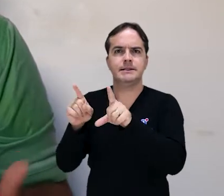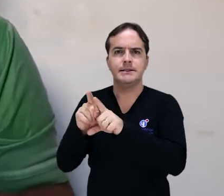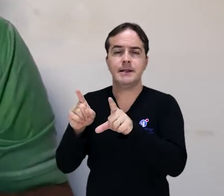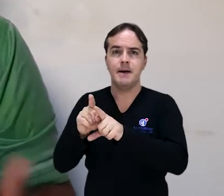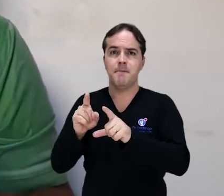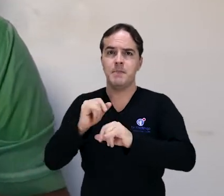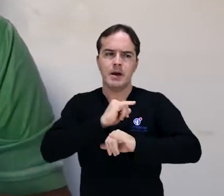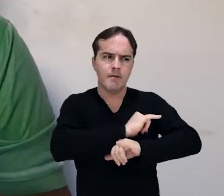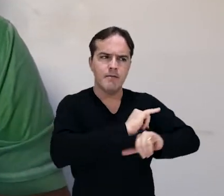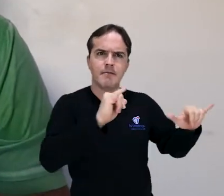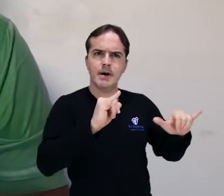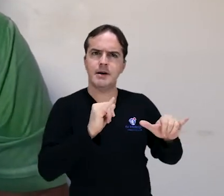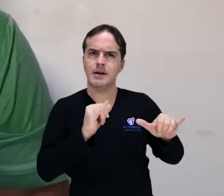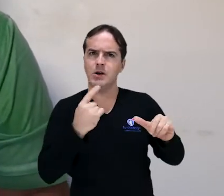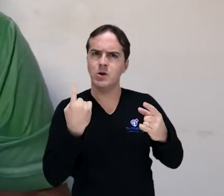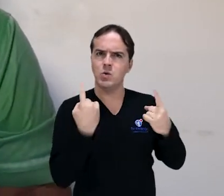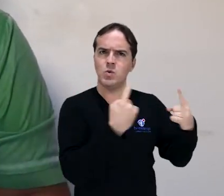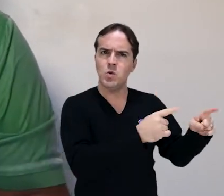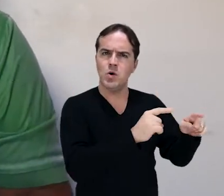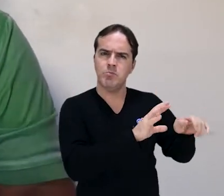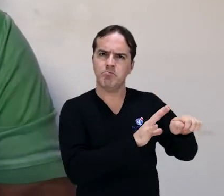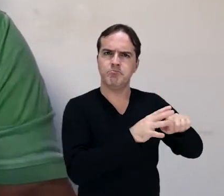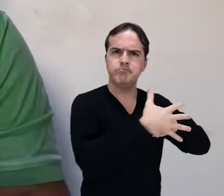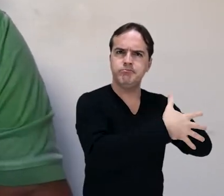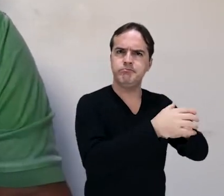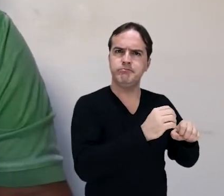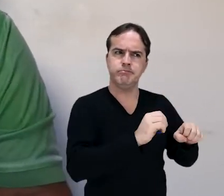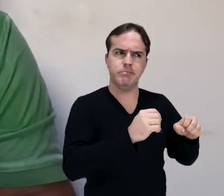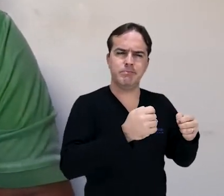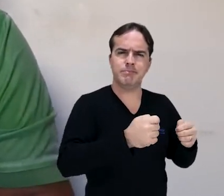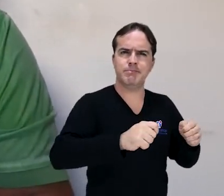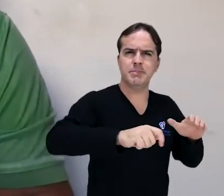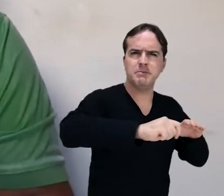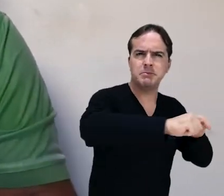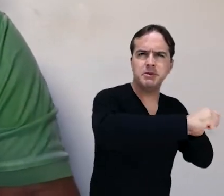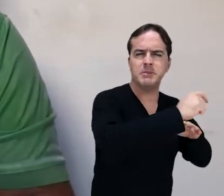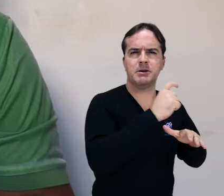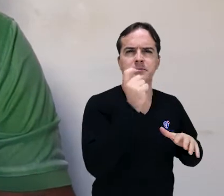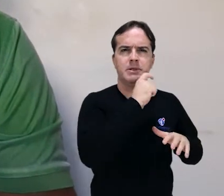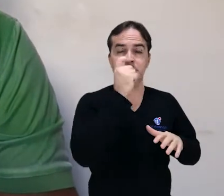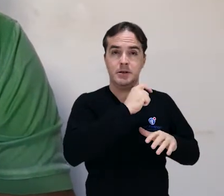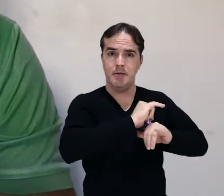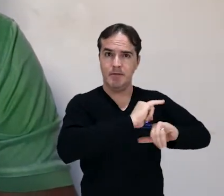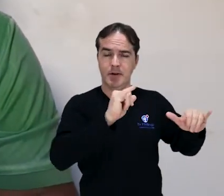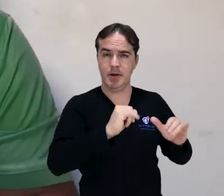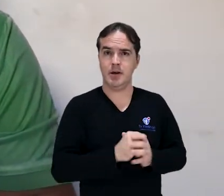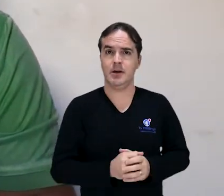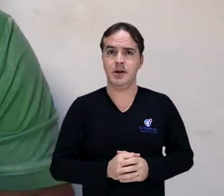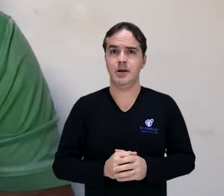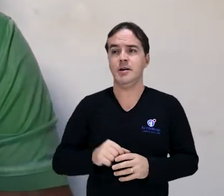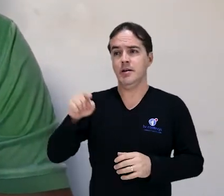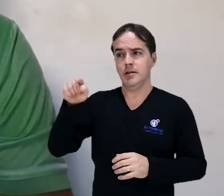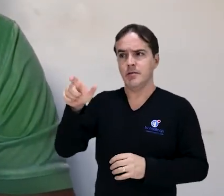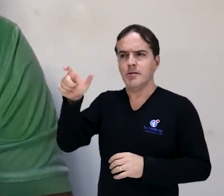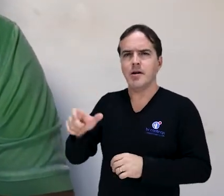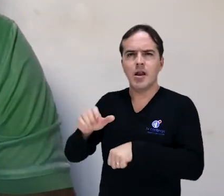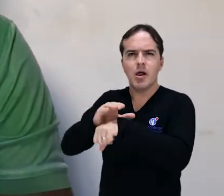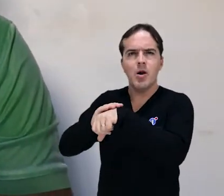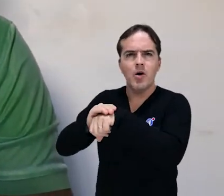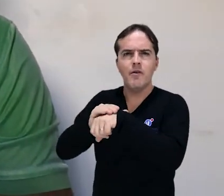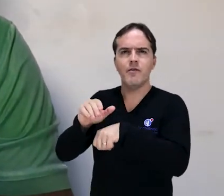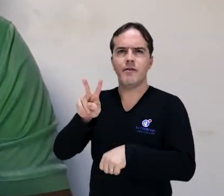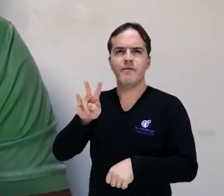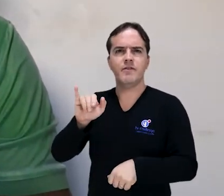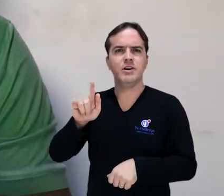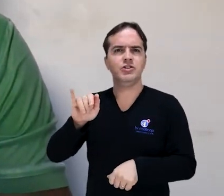ferramenta no combate das fake News em conversa com a nossa coordenadora do evento né A Professora Doutora Virginia débil que é docente